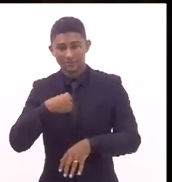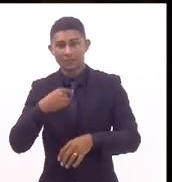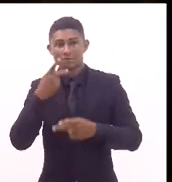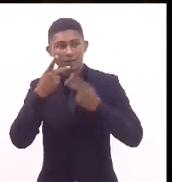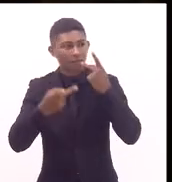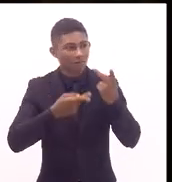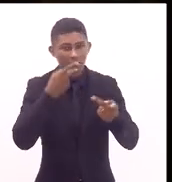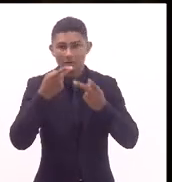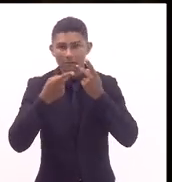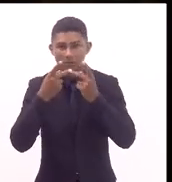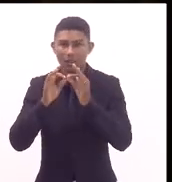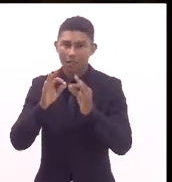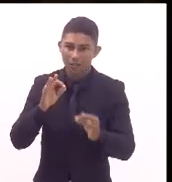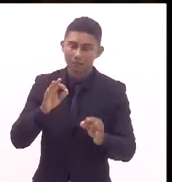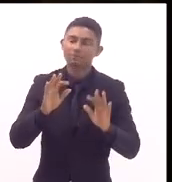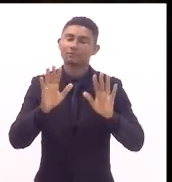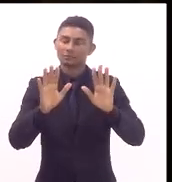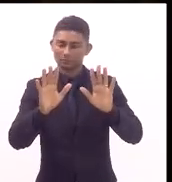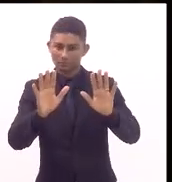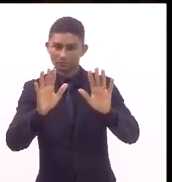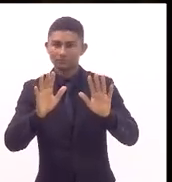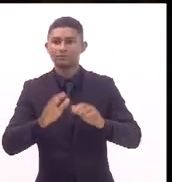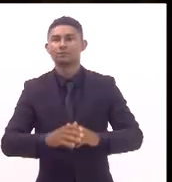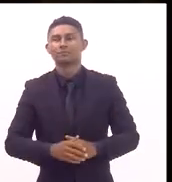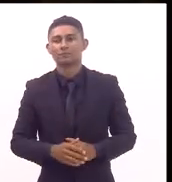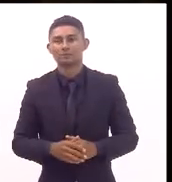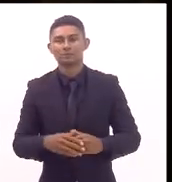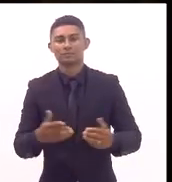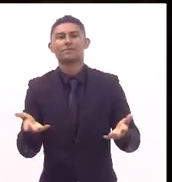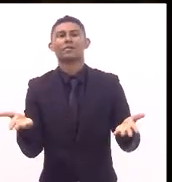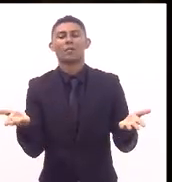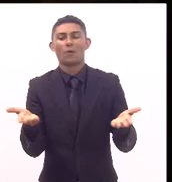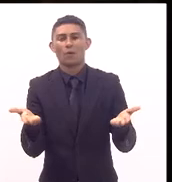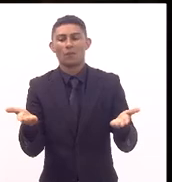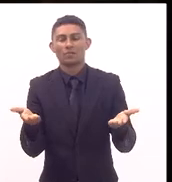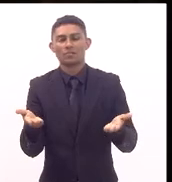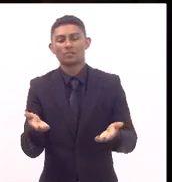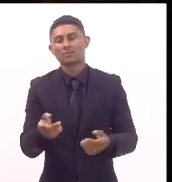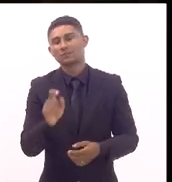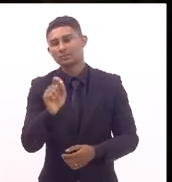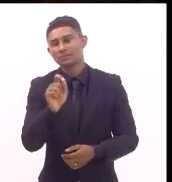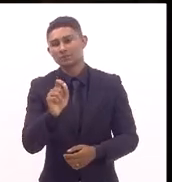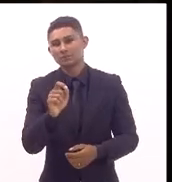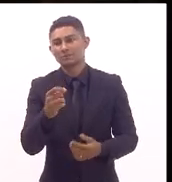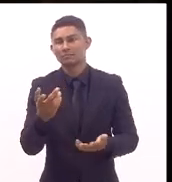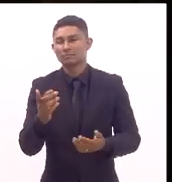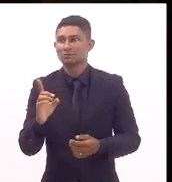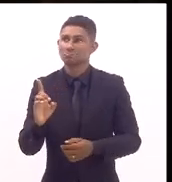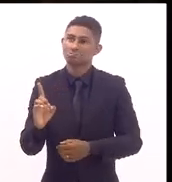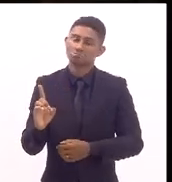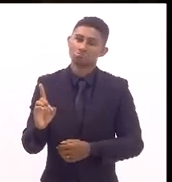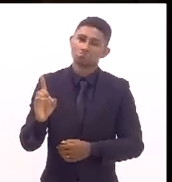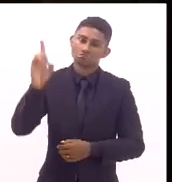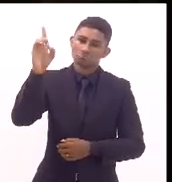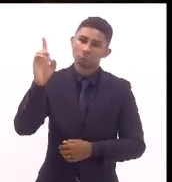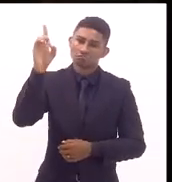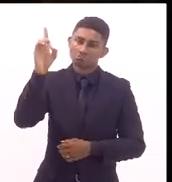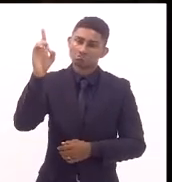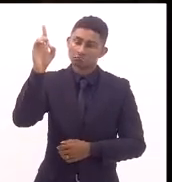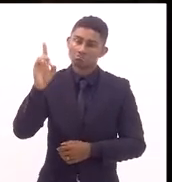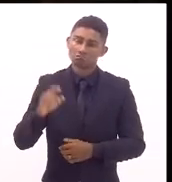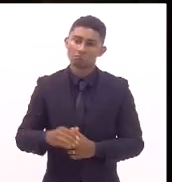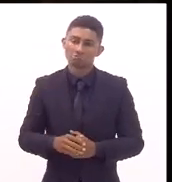mas hoje que graça que os Deuses em um